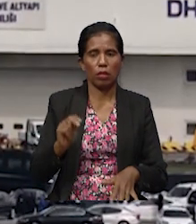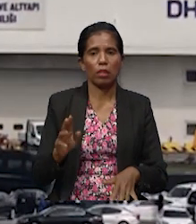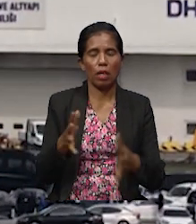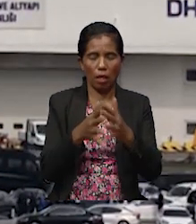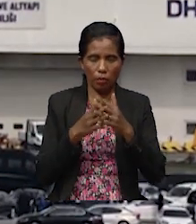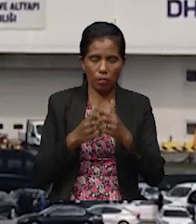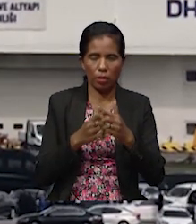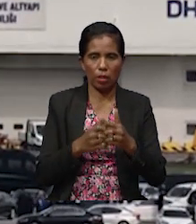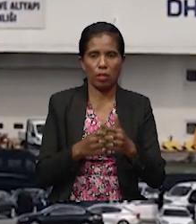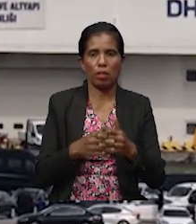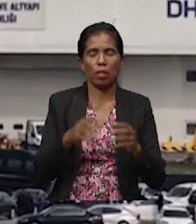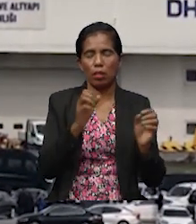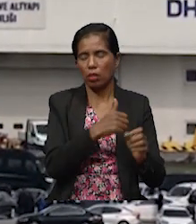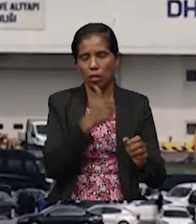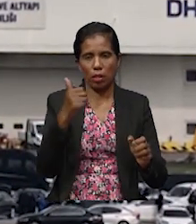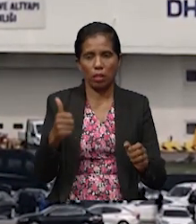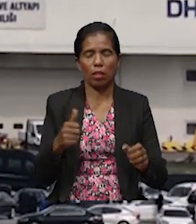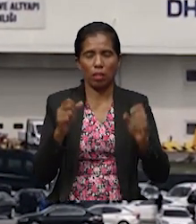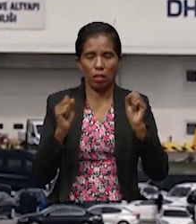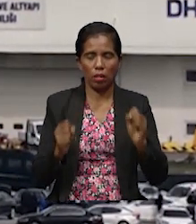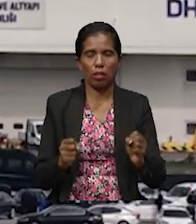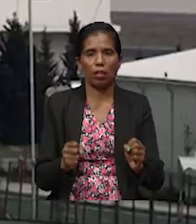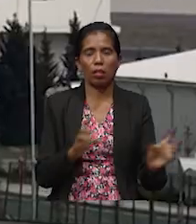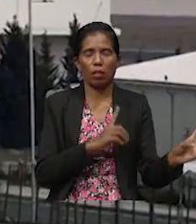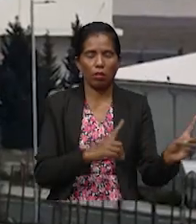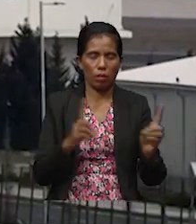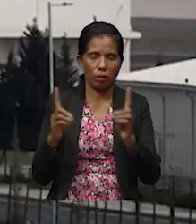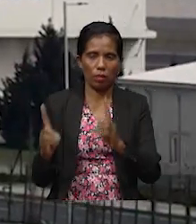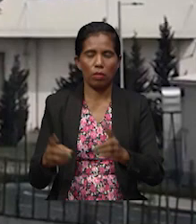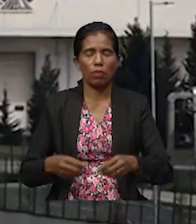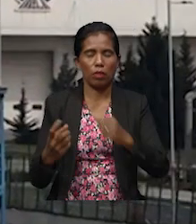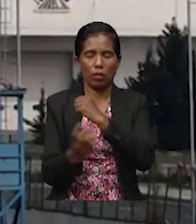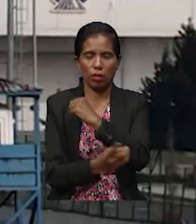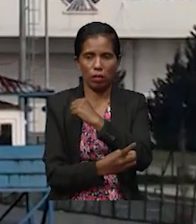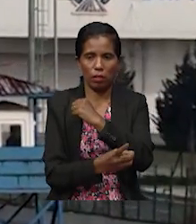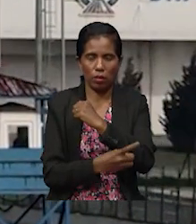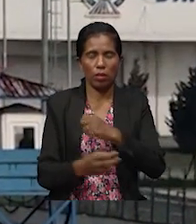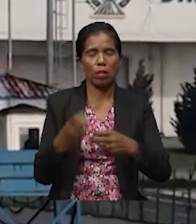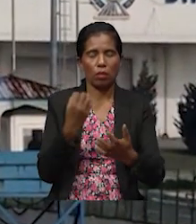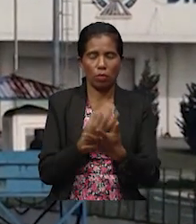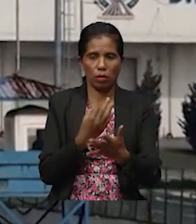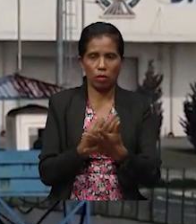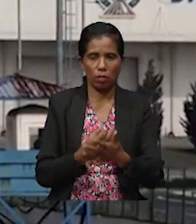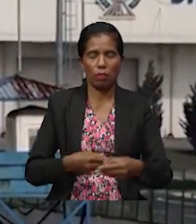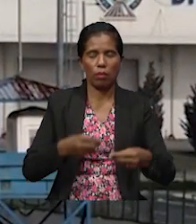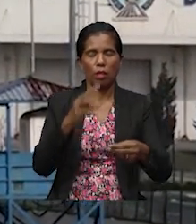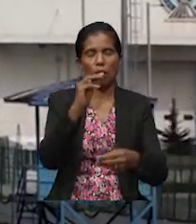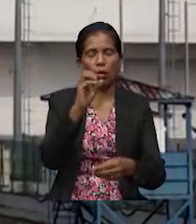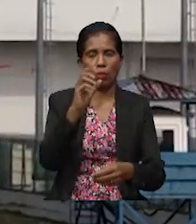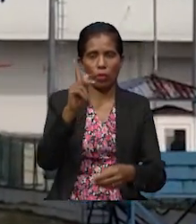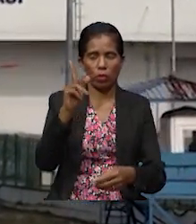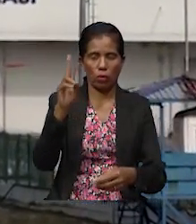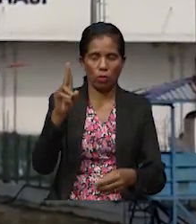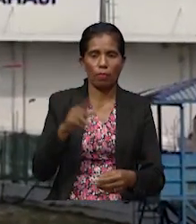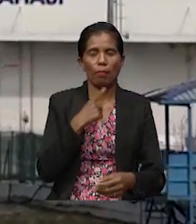América, Reino Unido no Siraselu, honune implementaona sansaun finanseiru nebe forte ba Moskovo. Tuir estimasaun